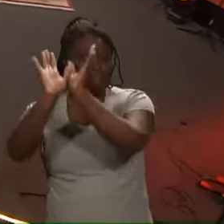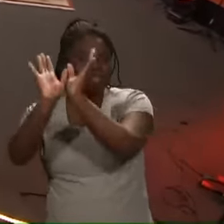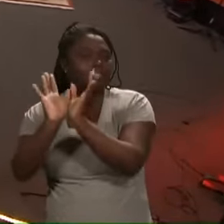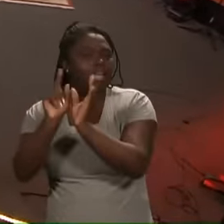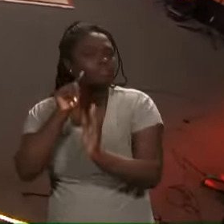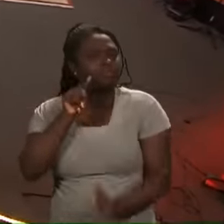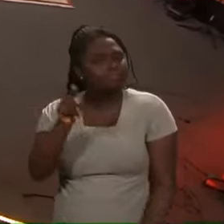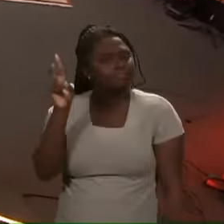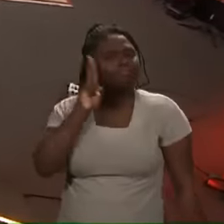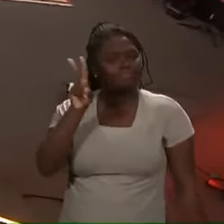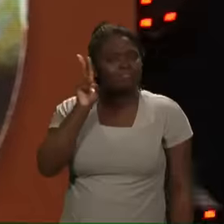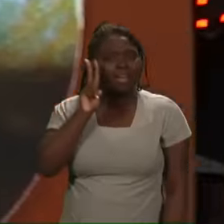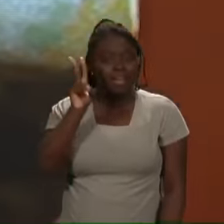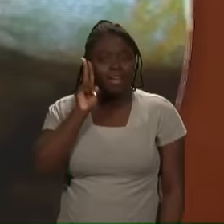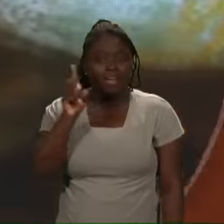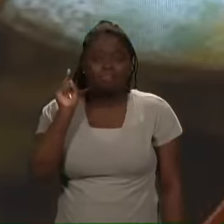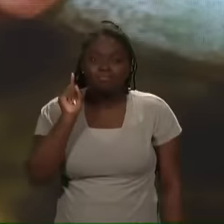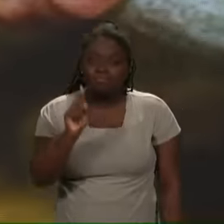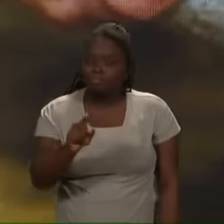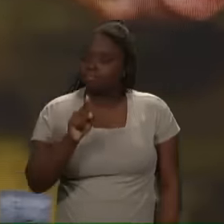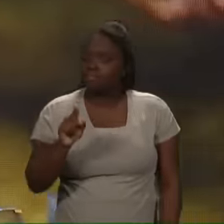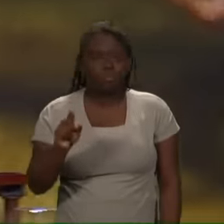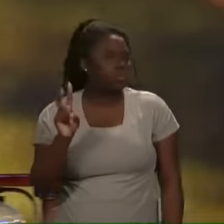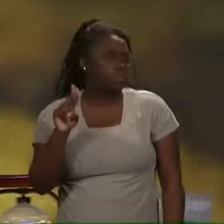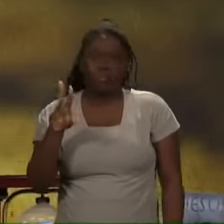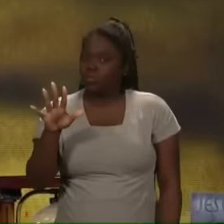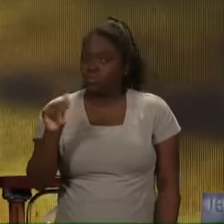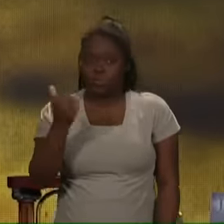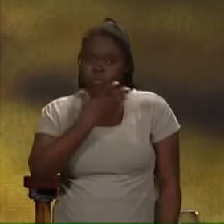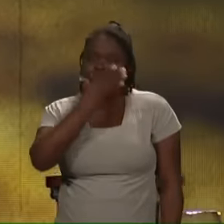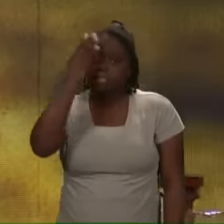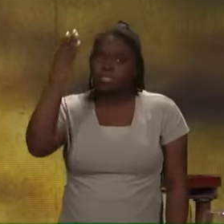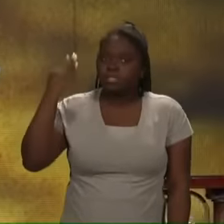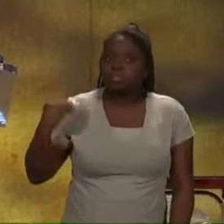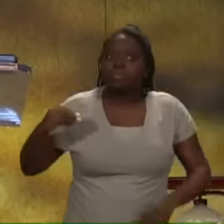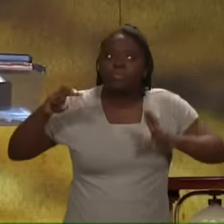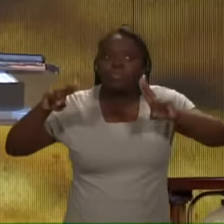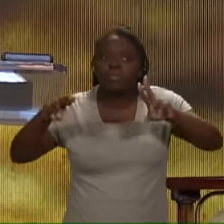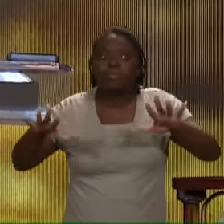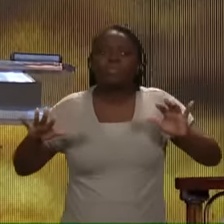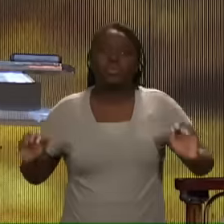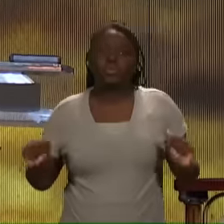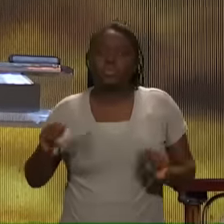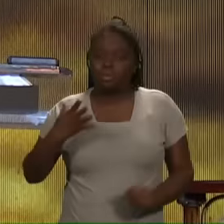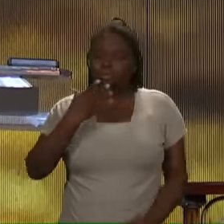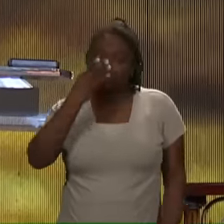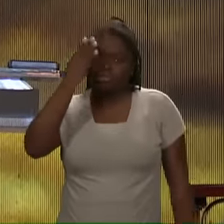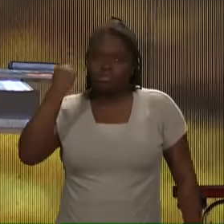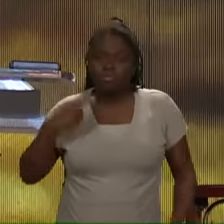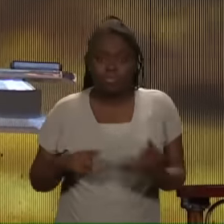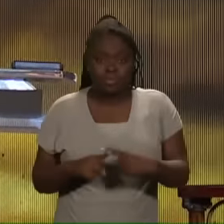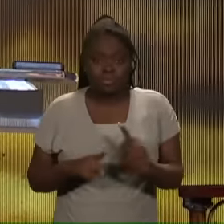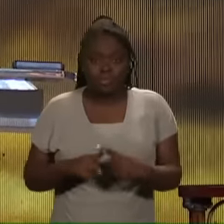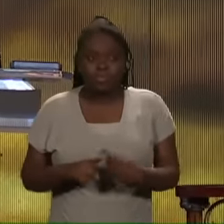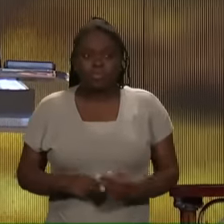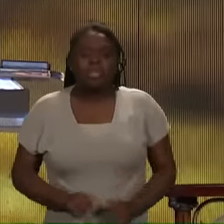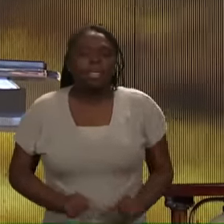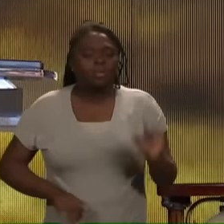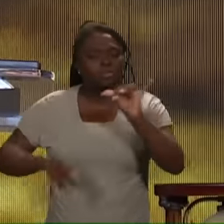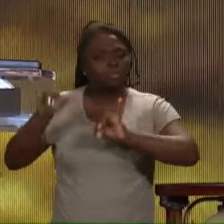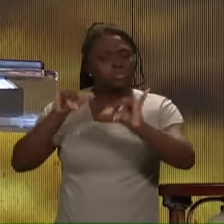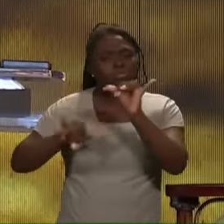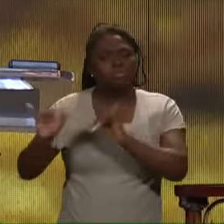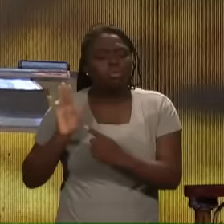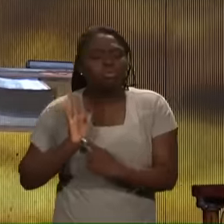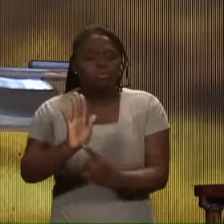para lembrar, é para você não esquecer de forma alguma. Por quê? Essa unção